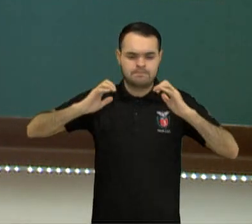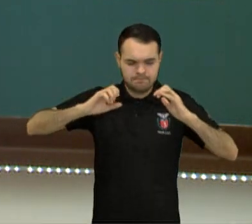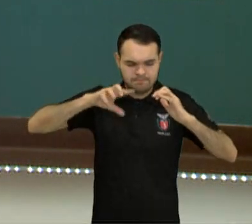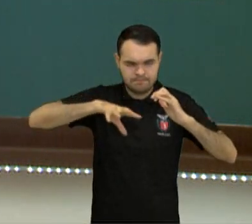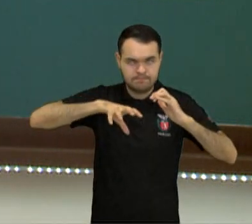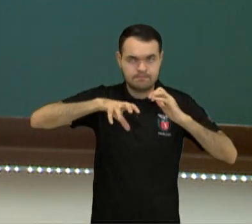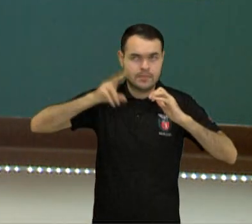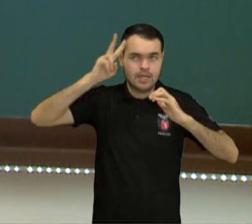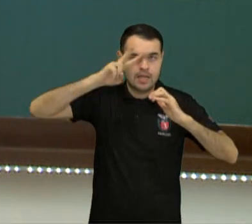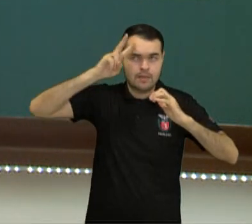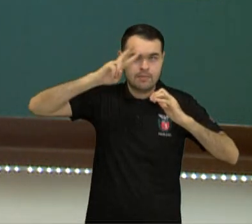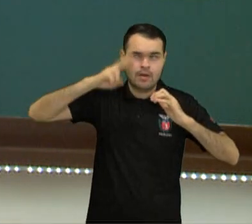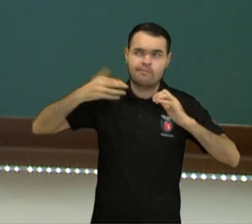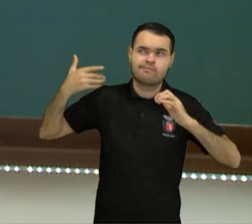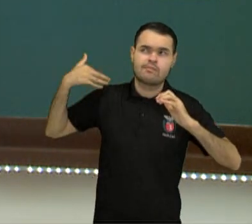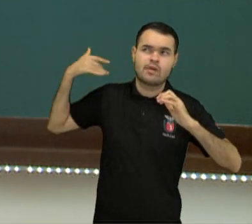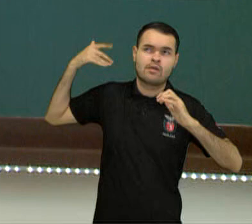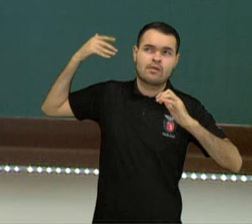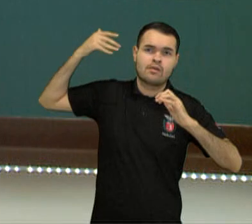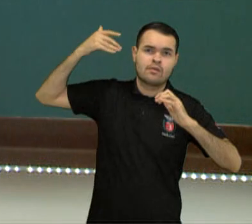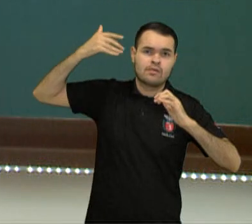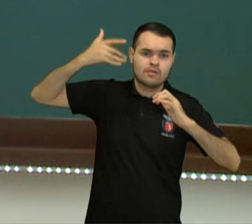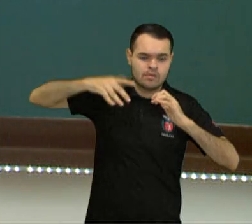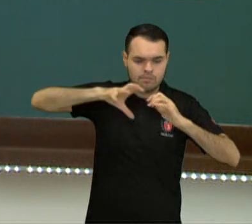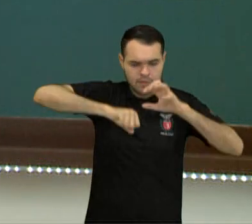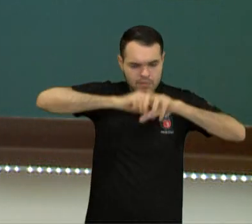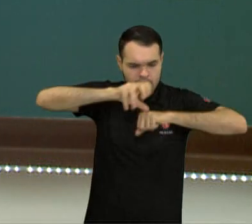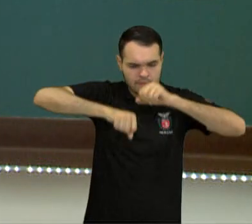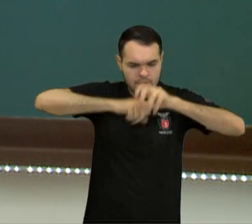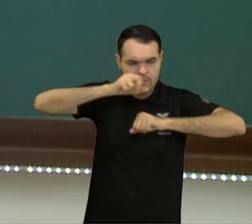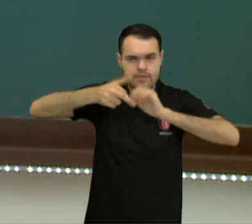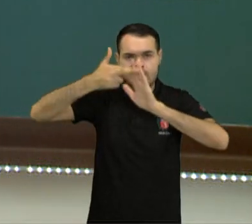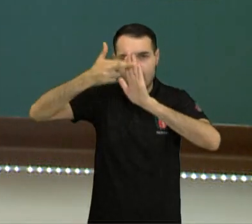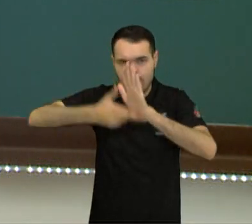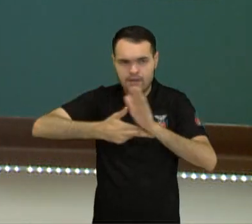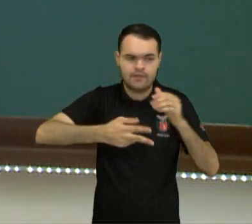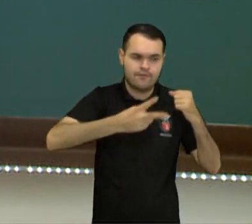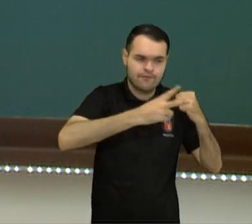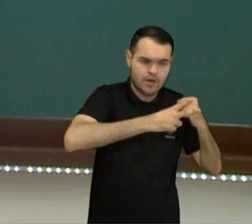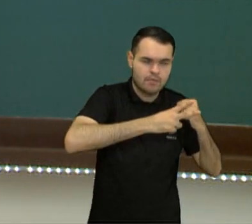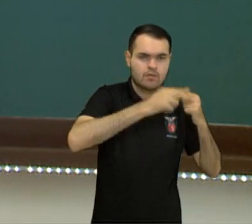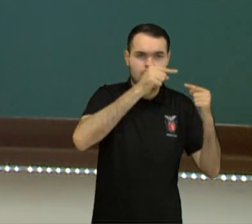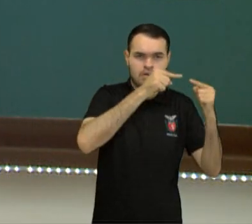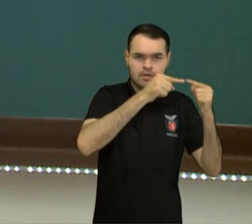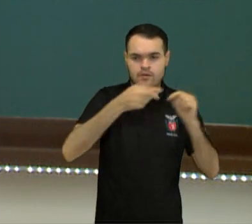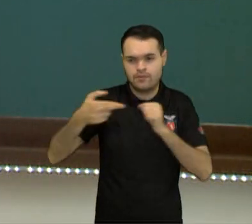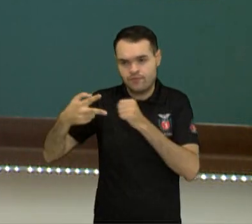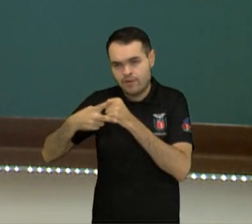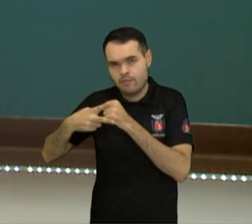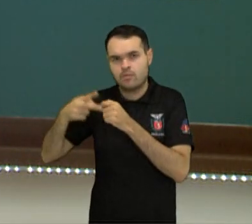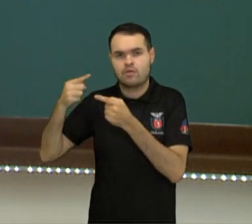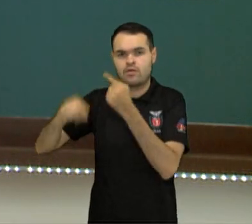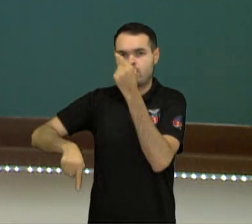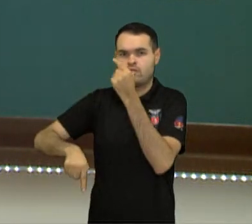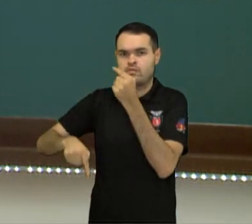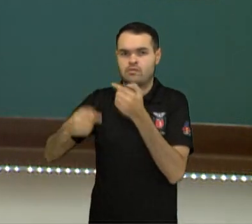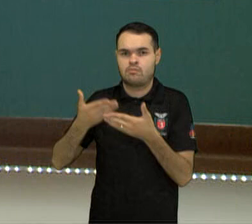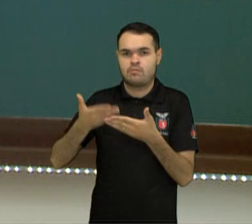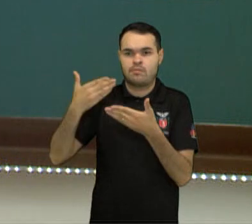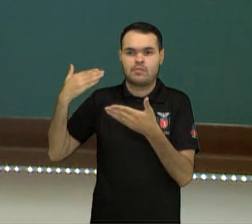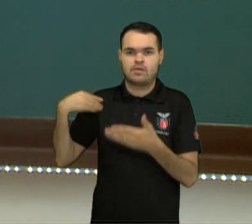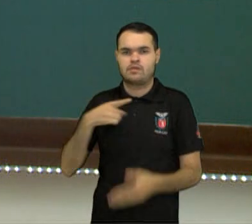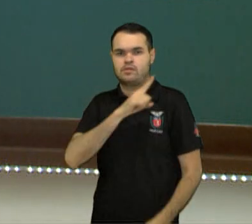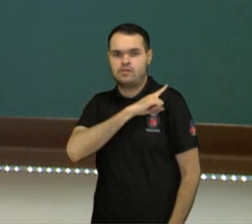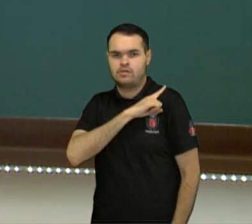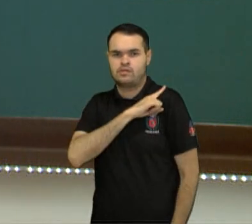dizem respeito aos verbos irregulares e irregulares do inglês, tá? O que já foi visto em séries anteriores, aquilo que